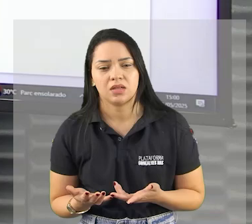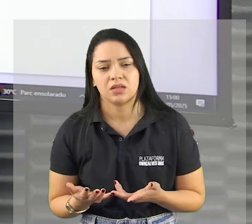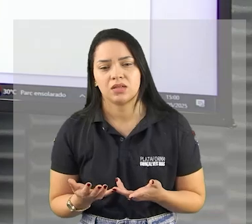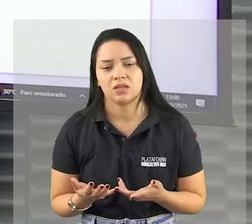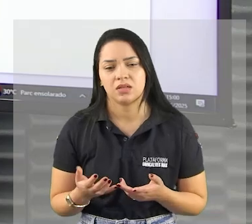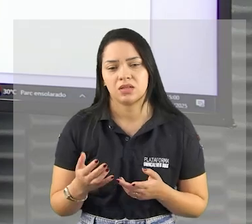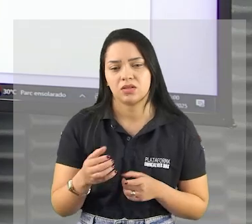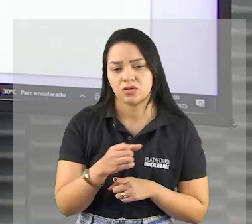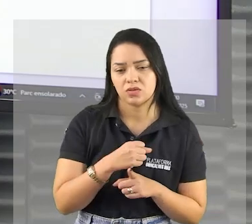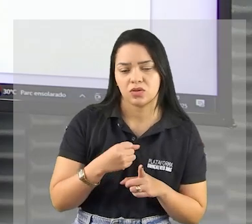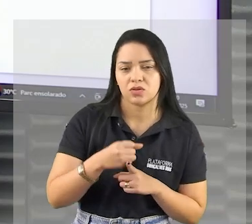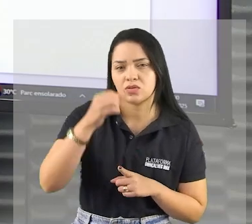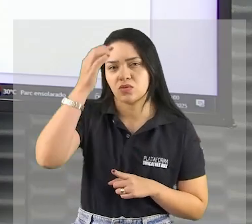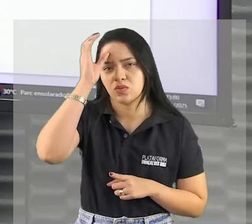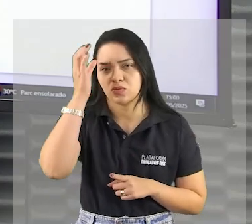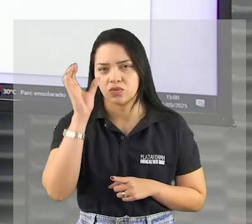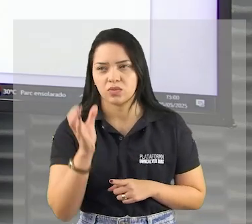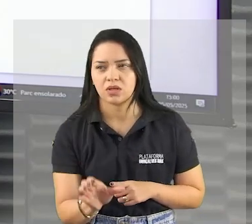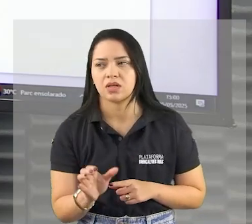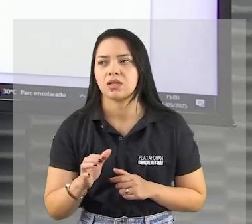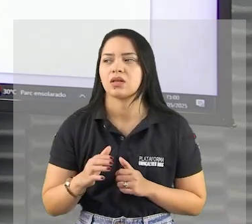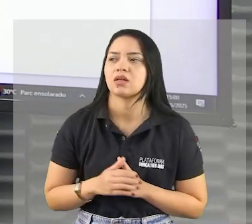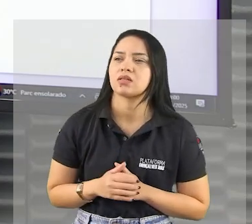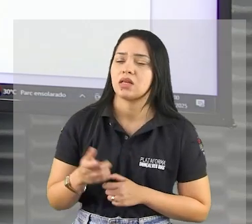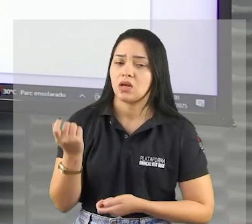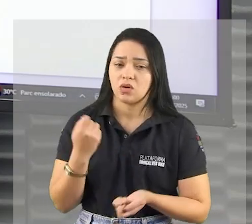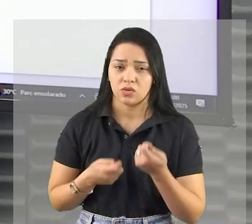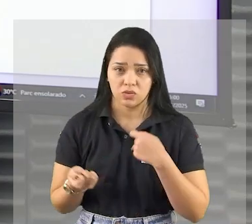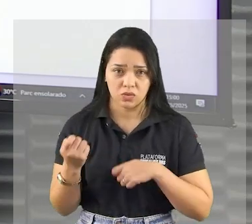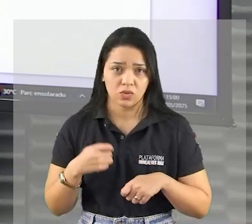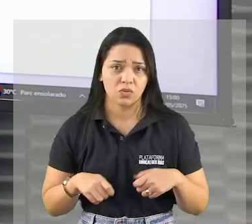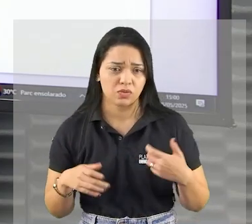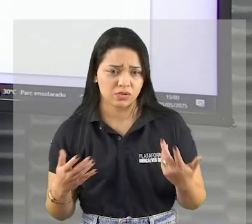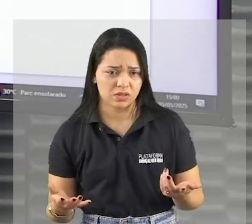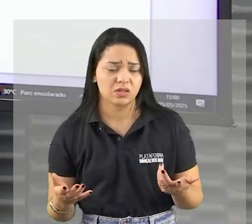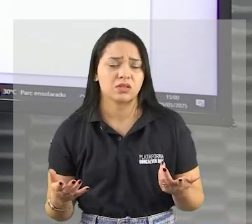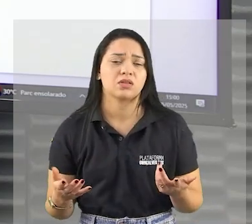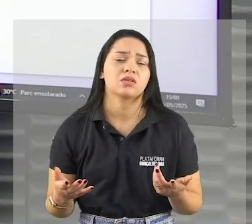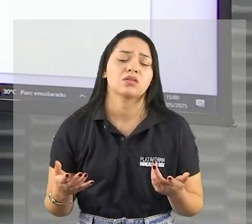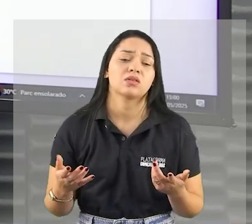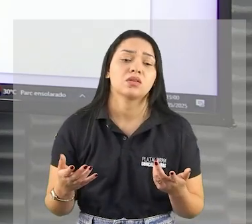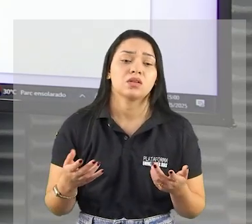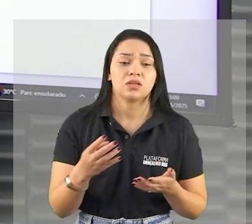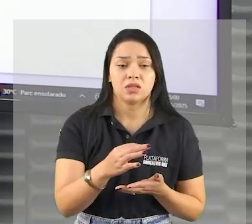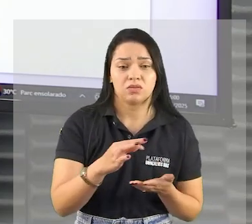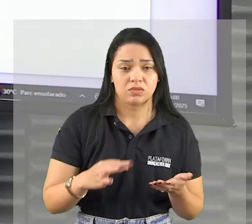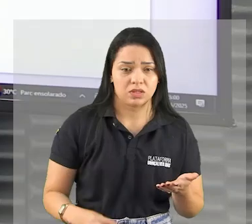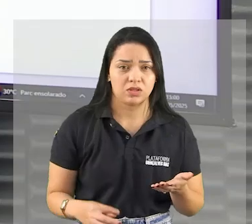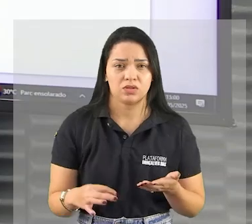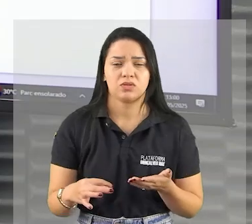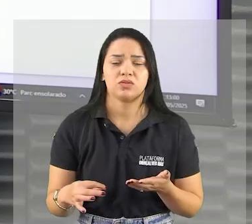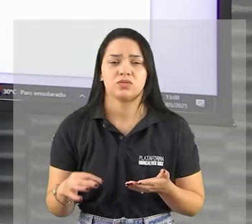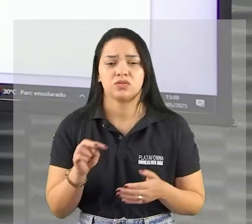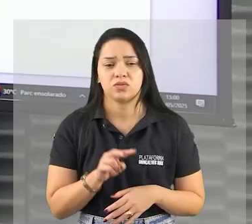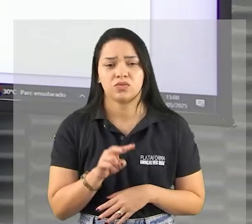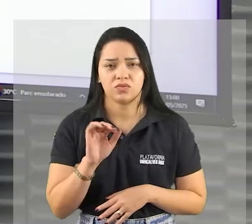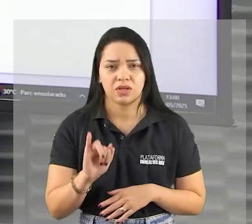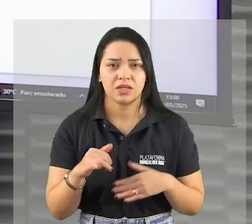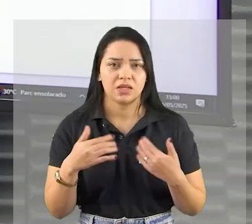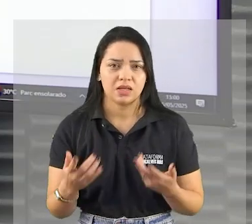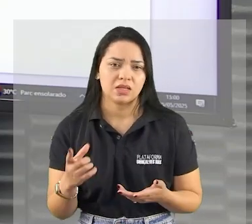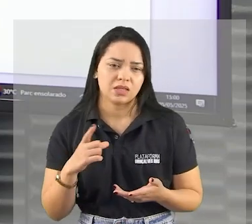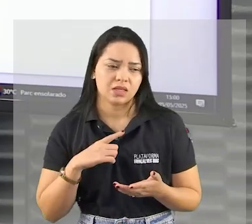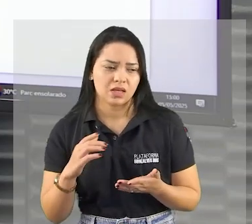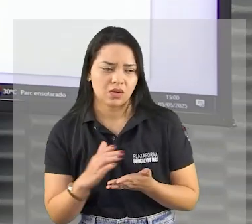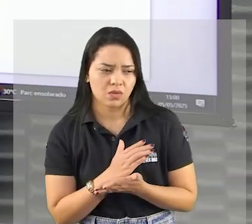fatores socioculturais, a partir de fatores econômicos. Então, o próprio texto, né, do Enem vai trazer ali